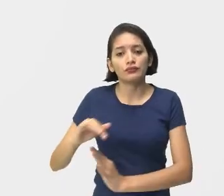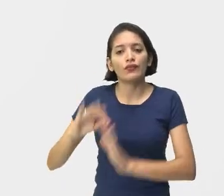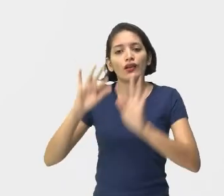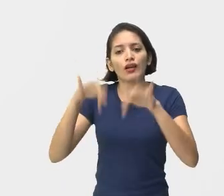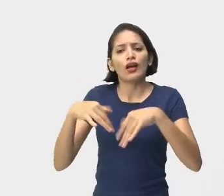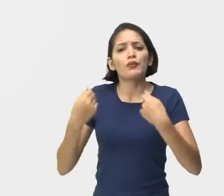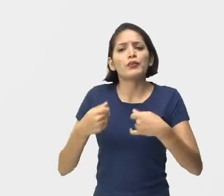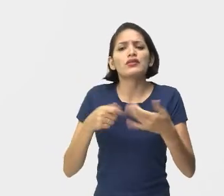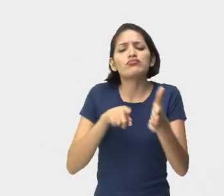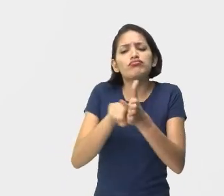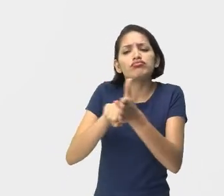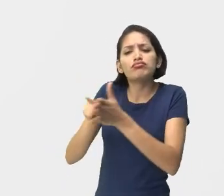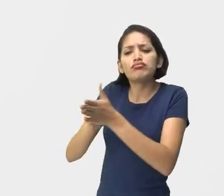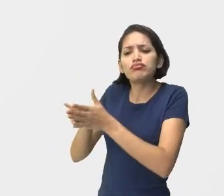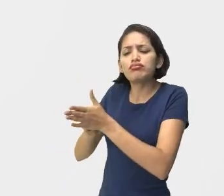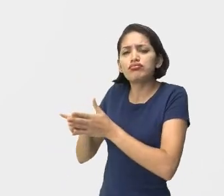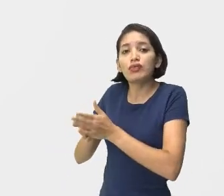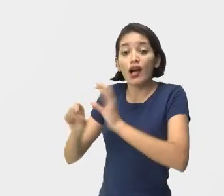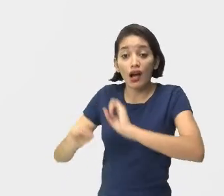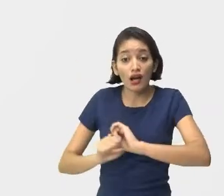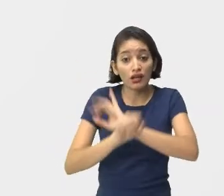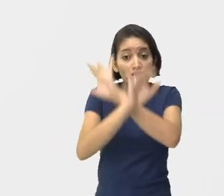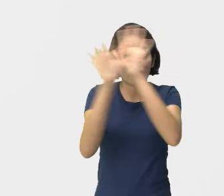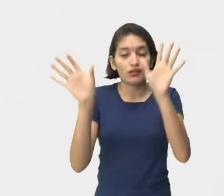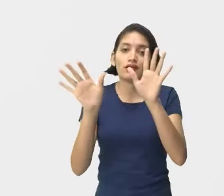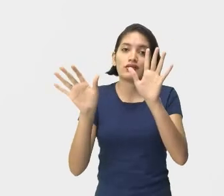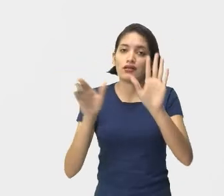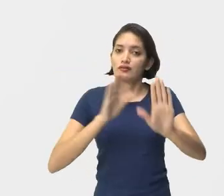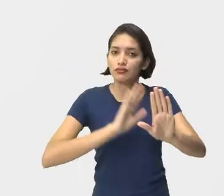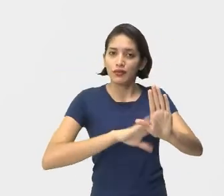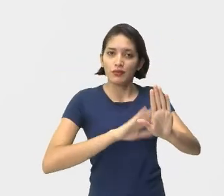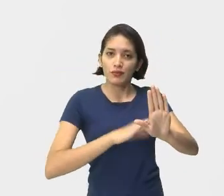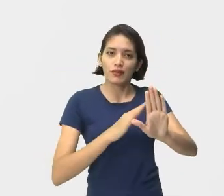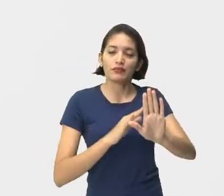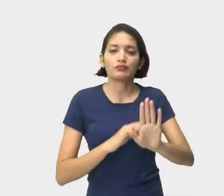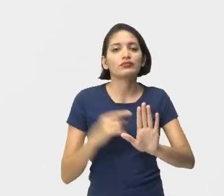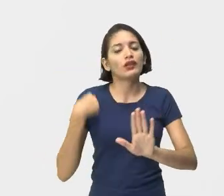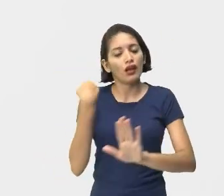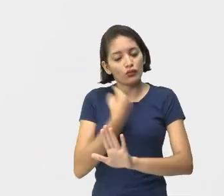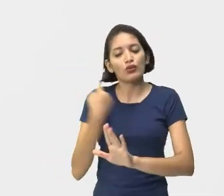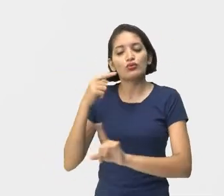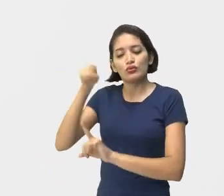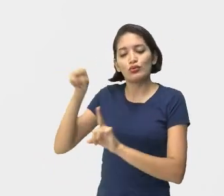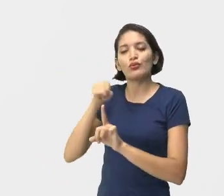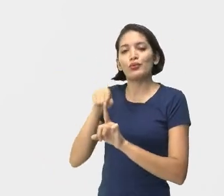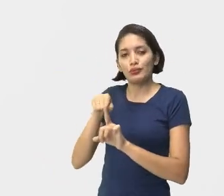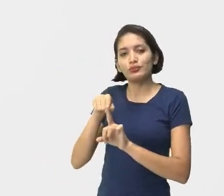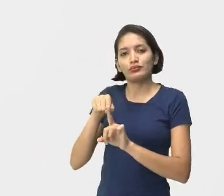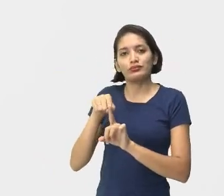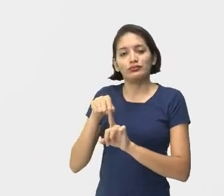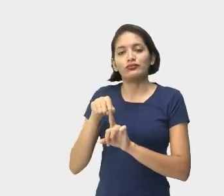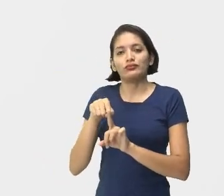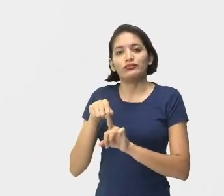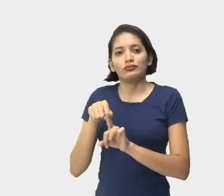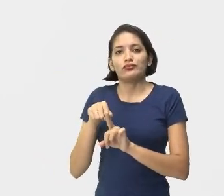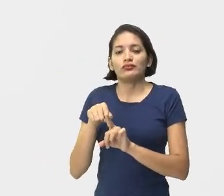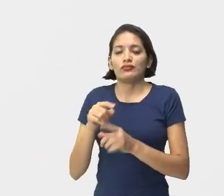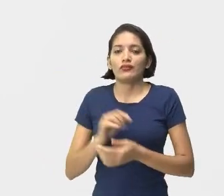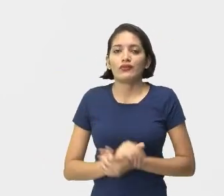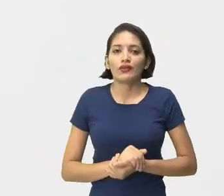investigar e desvelar isso, essas ideologias. Esse é o nosso papel, né? E tem a